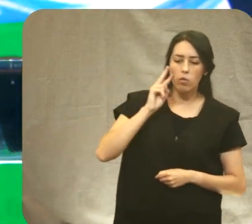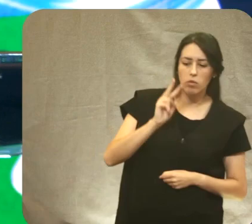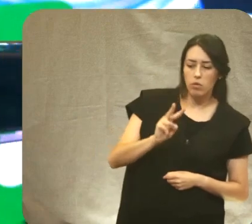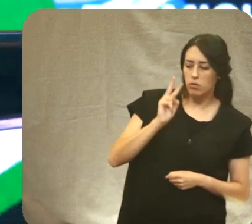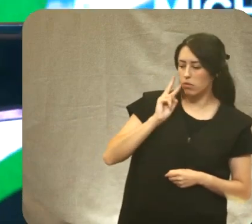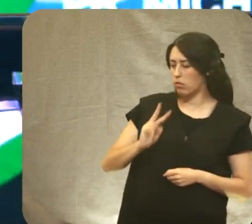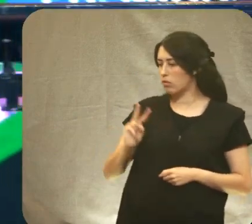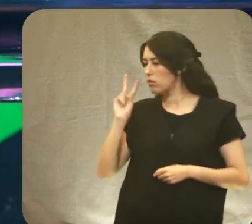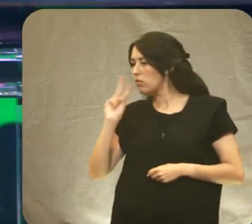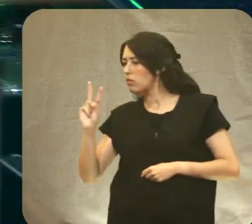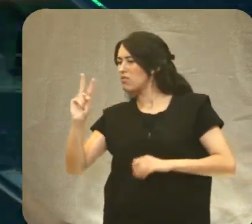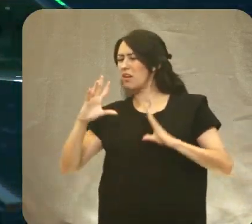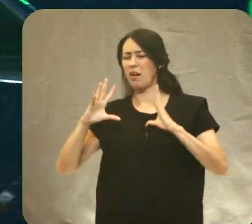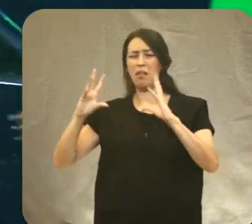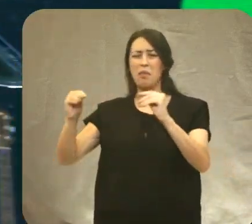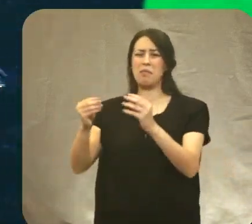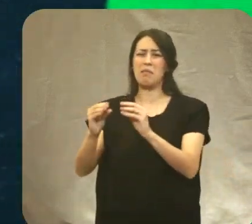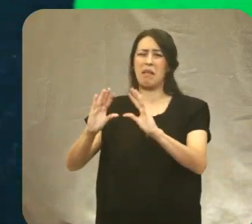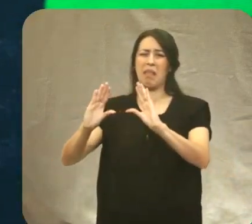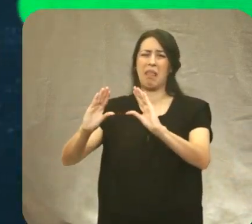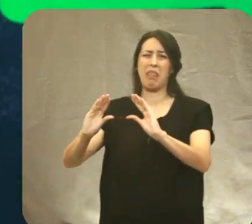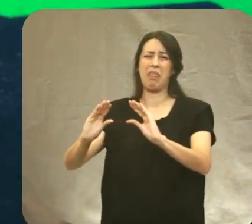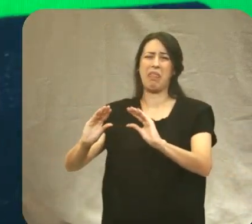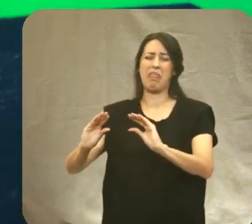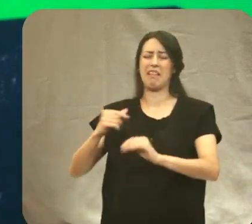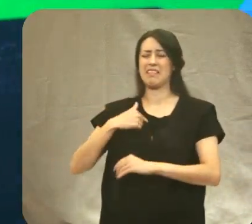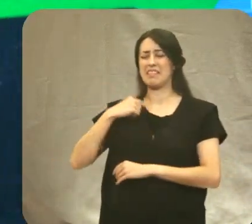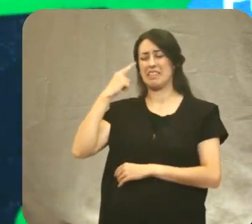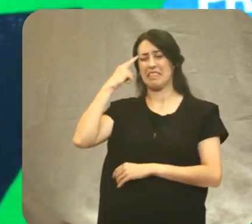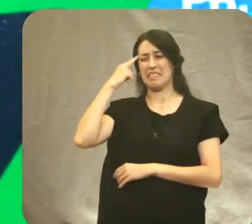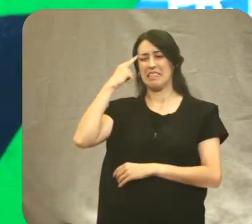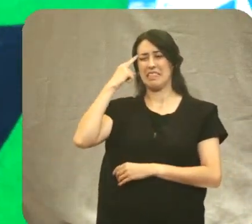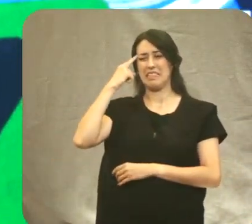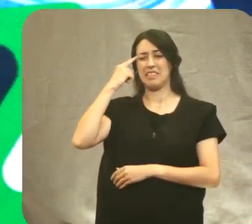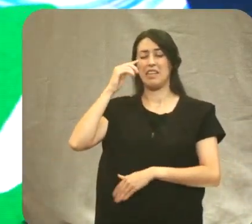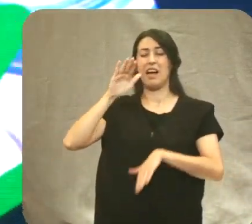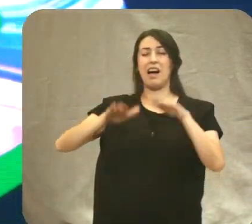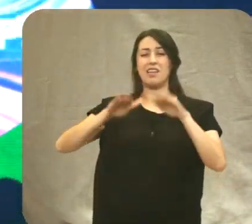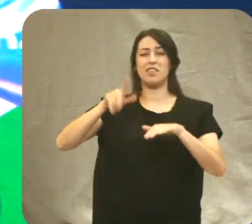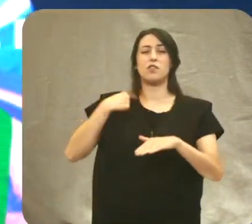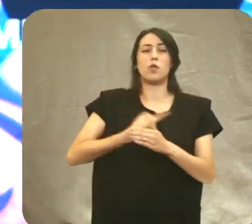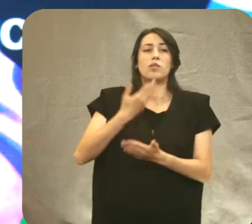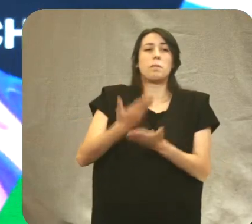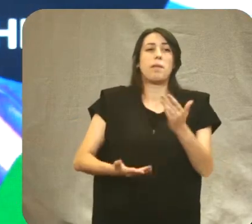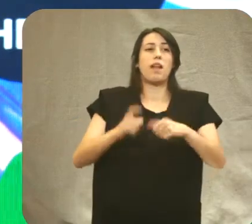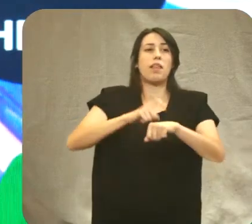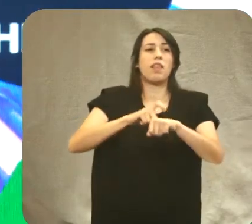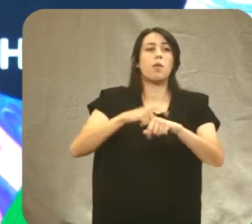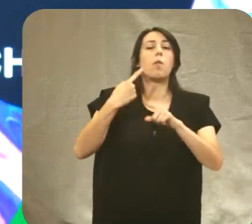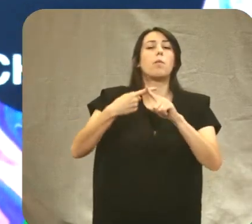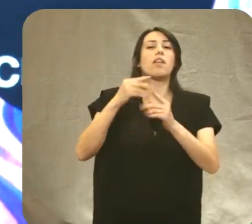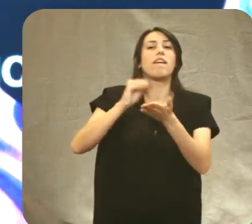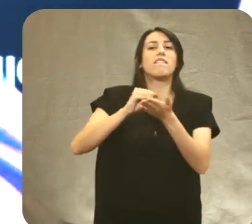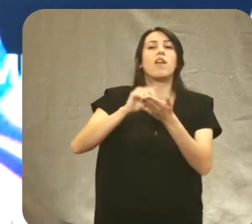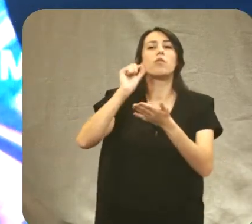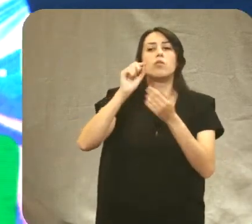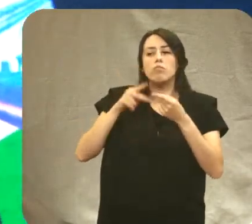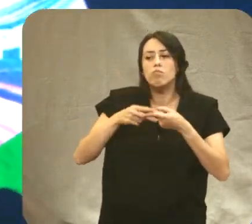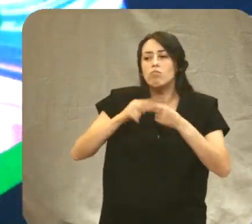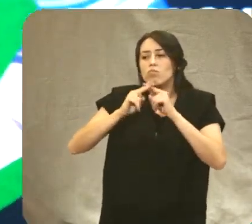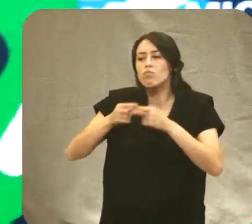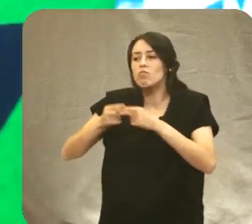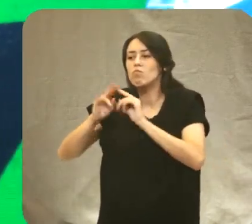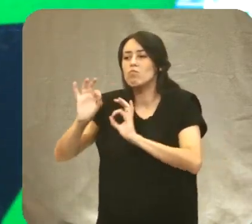muitas vezes a gente perde tempo, a gente não alcança, porque a gente não faz manutenção da visão. Eu costumo dizer para os meus líderes que a